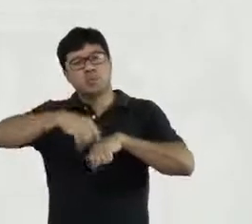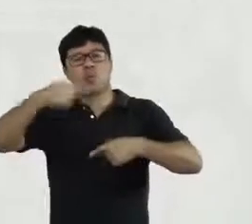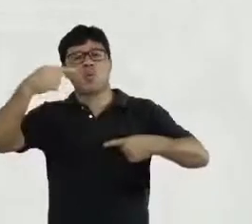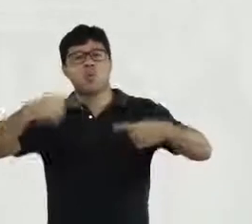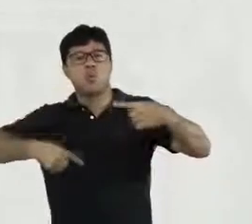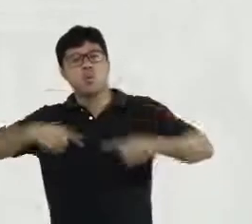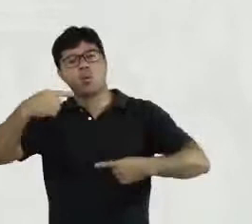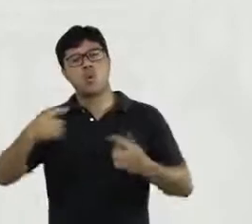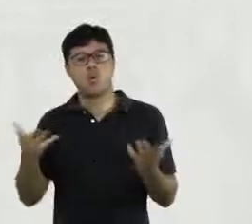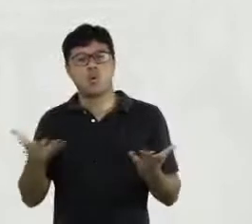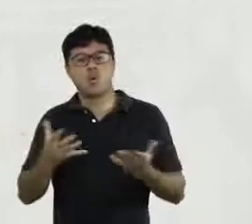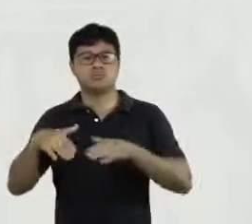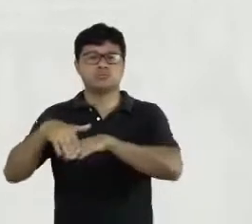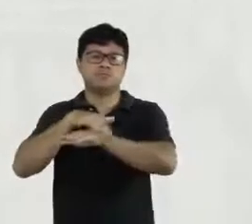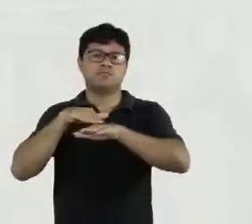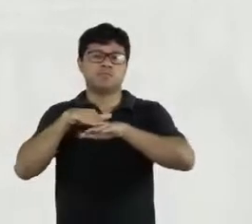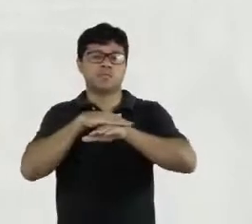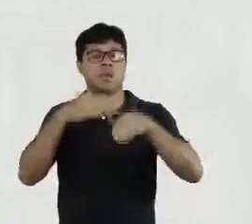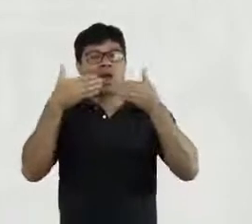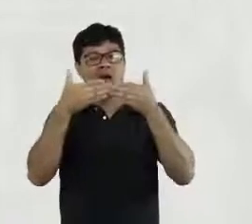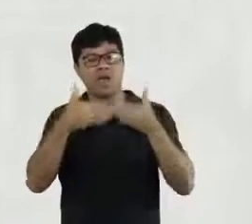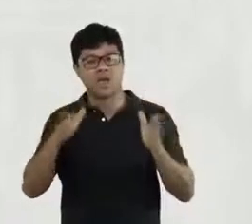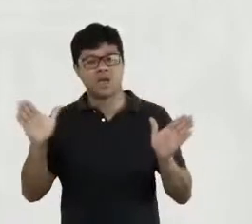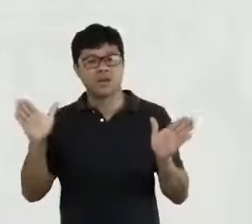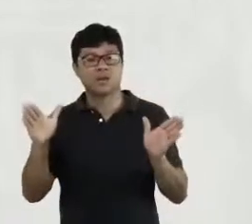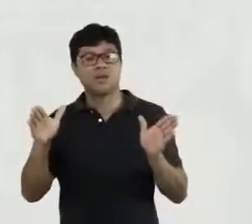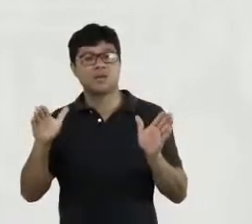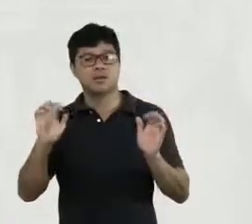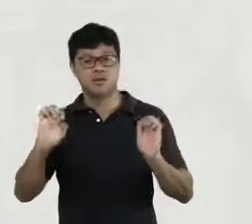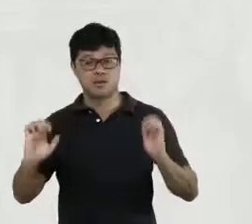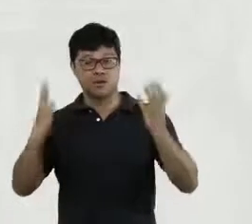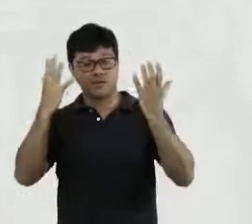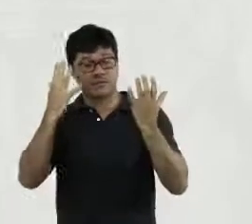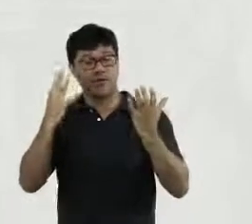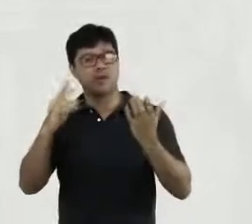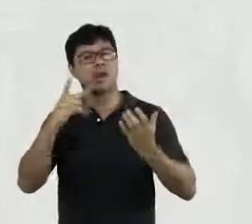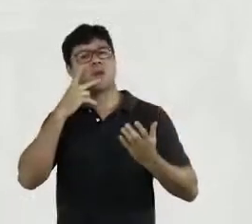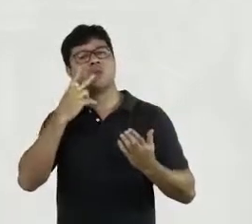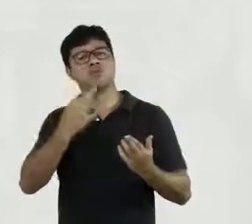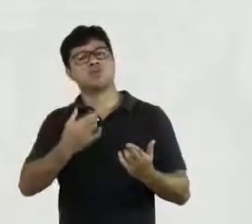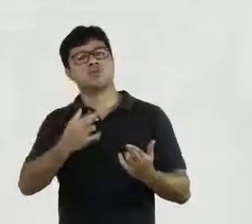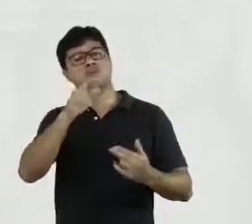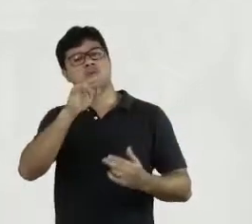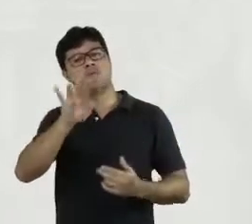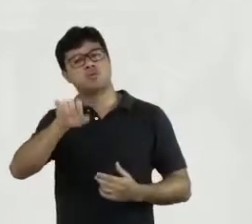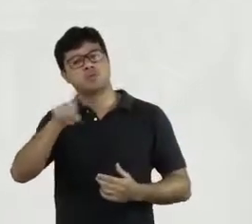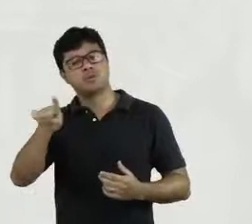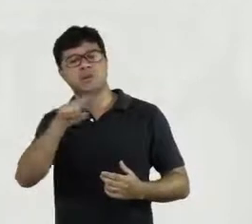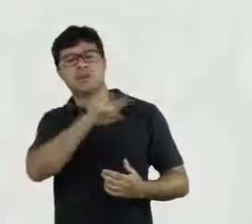debate para esse evento, abrindo esse evento, trazendo as suas funções, as suas